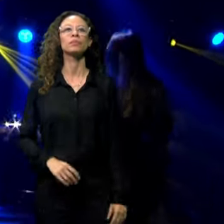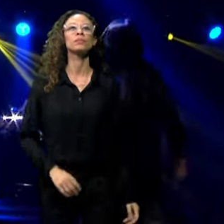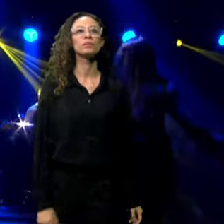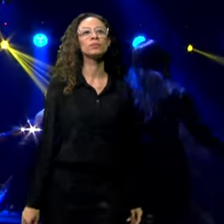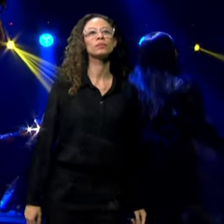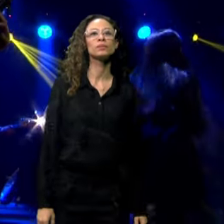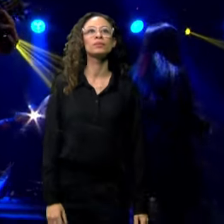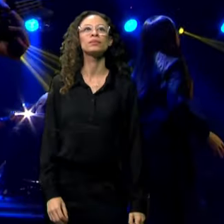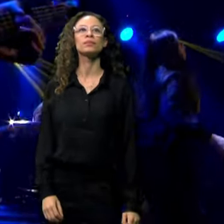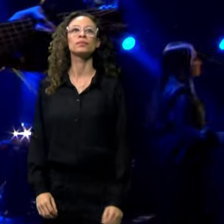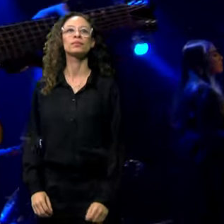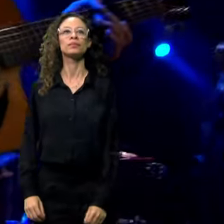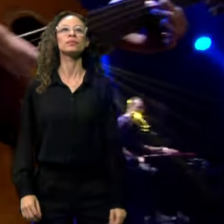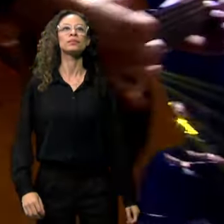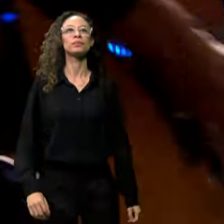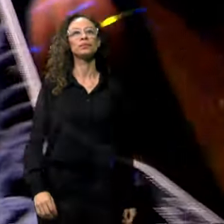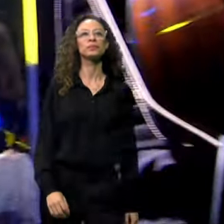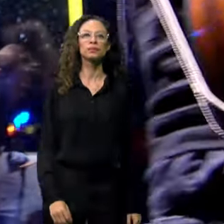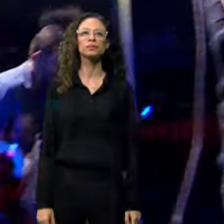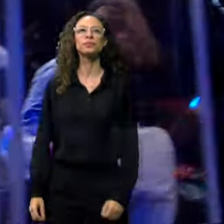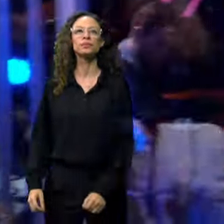fugindo escravos